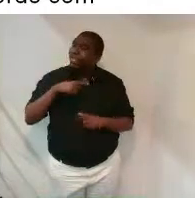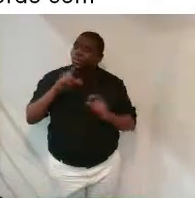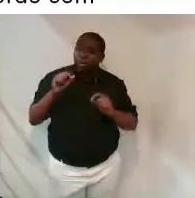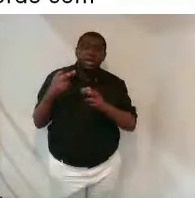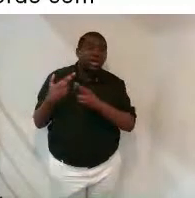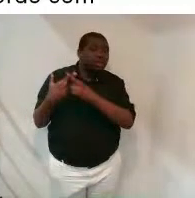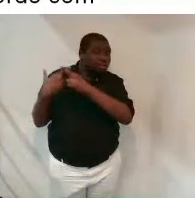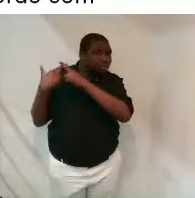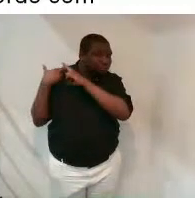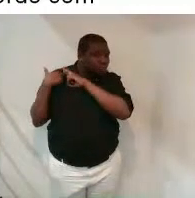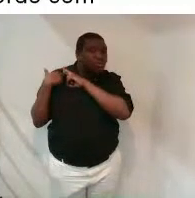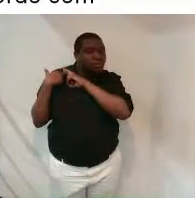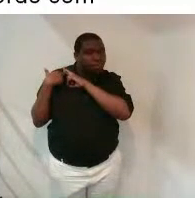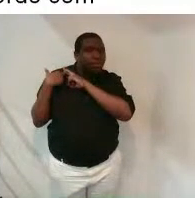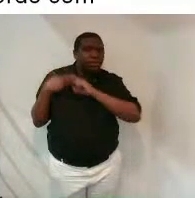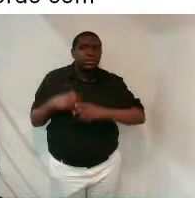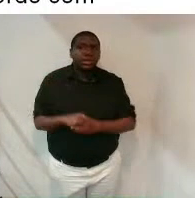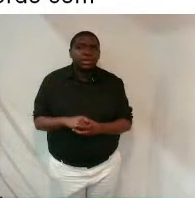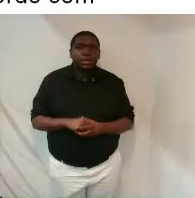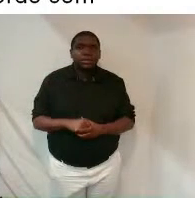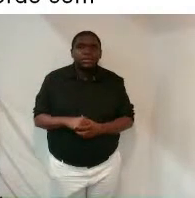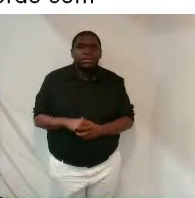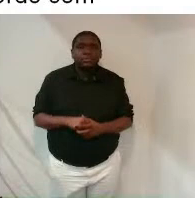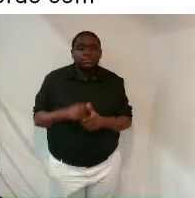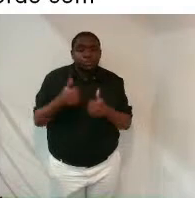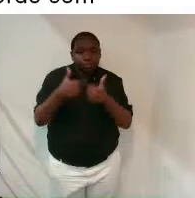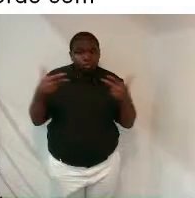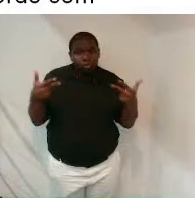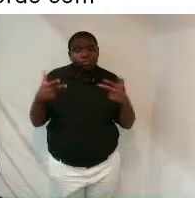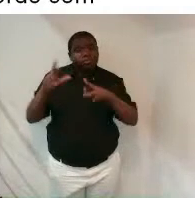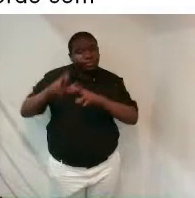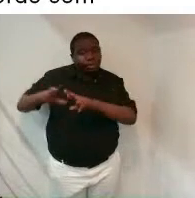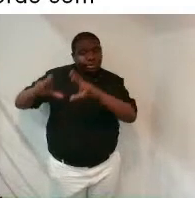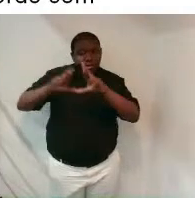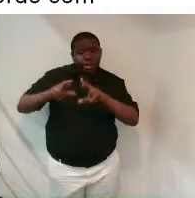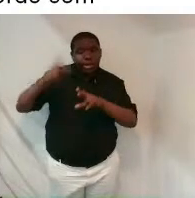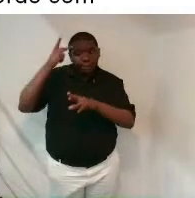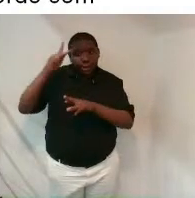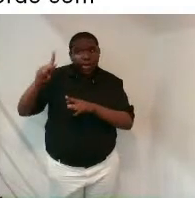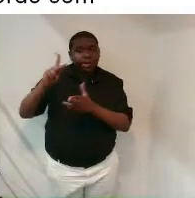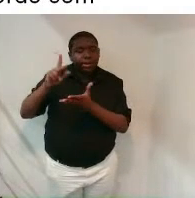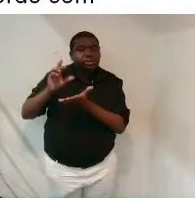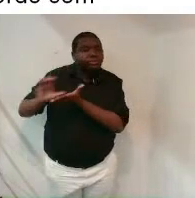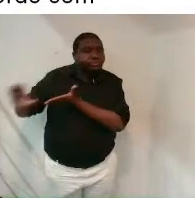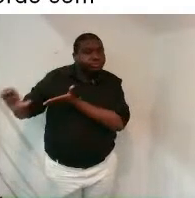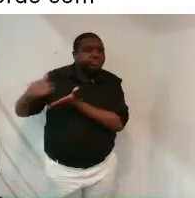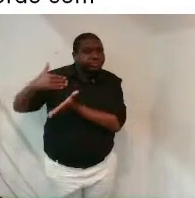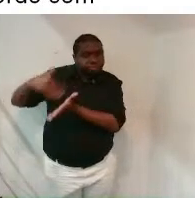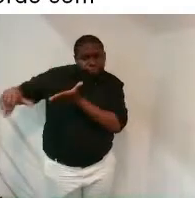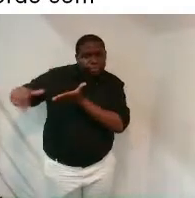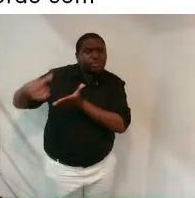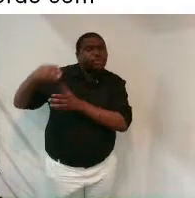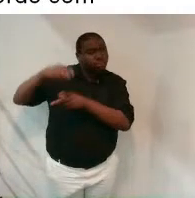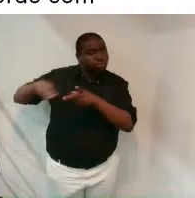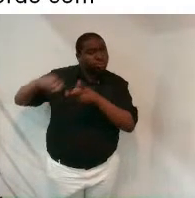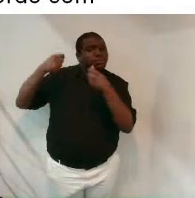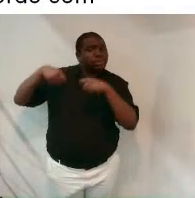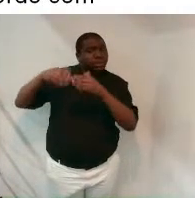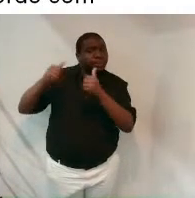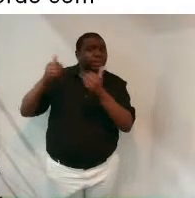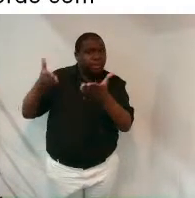de destinar os resíduos recicláveis para as cooperativas e catadores, e o Ministério Público deve exigir isso